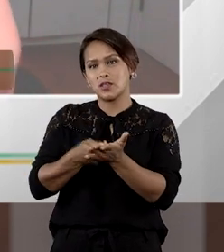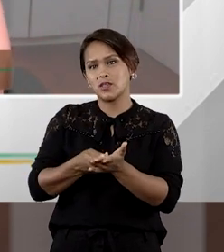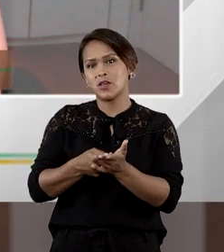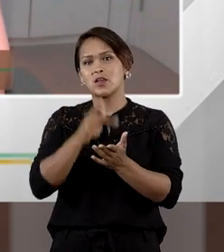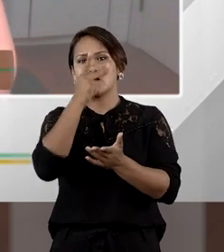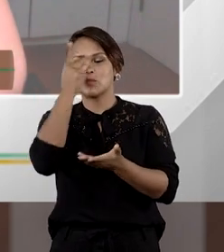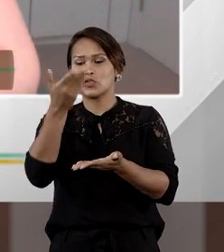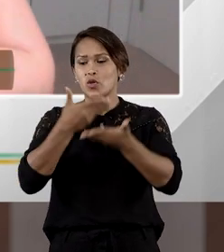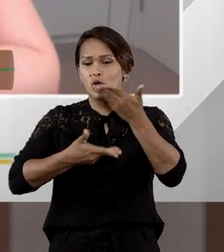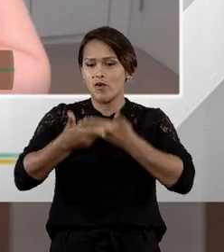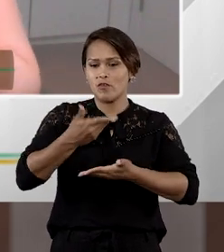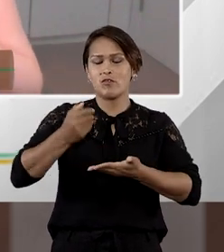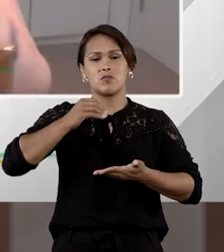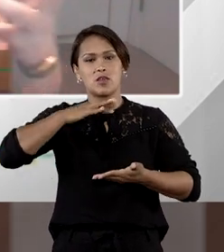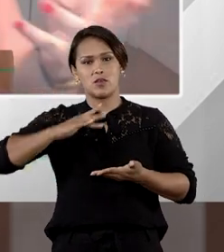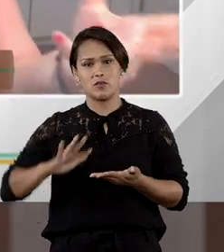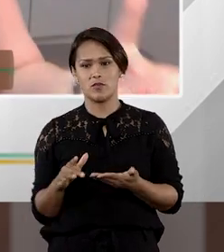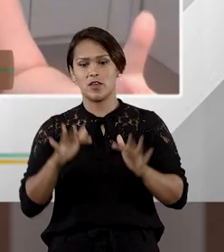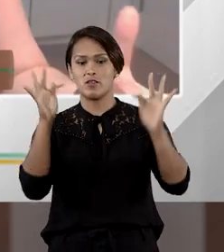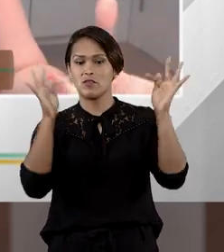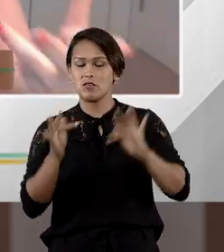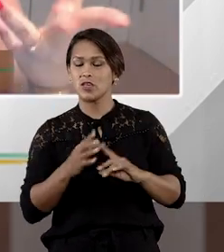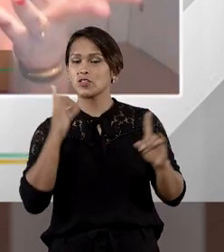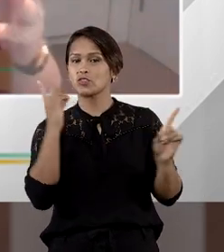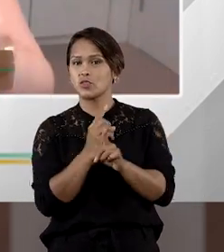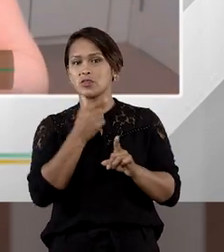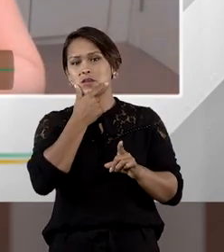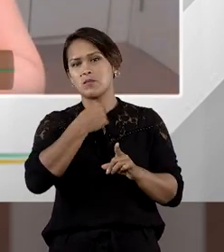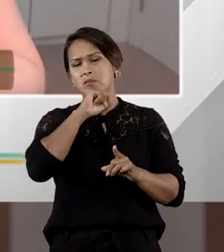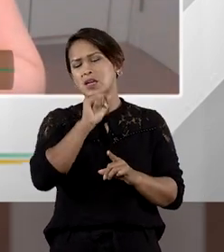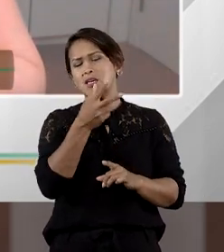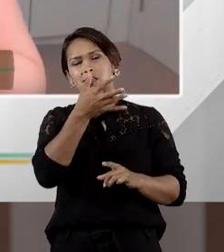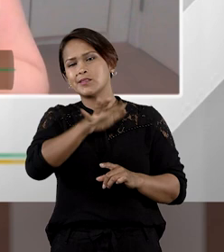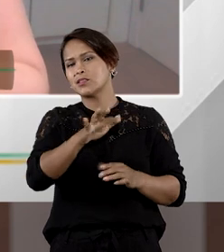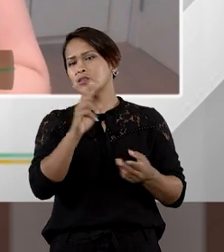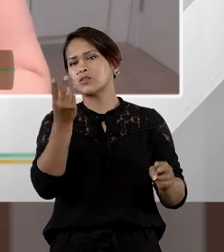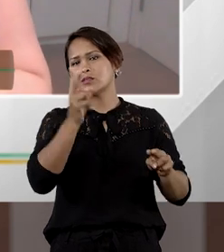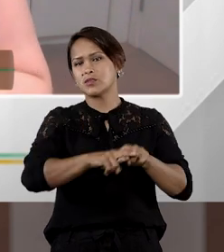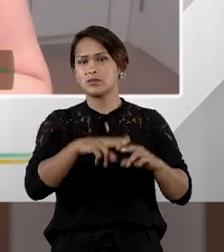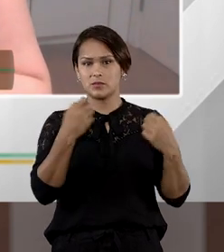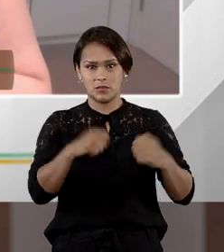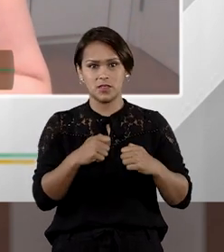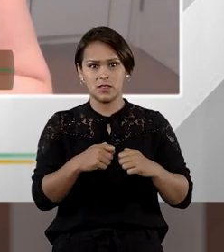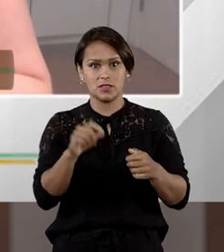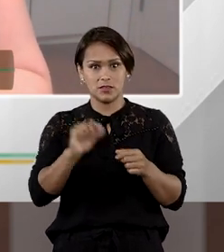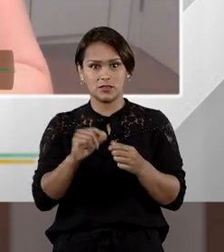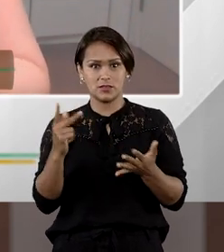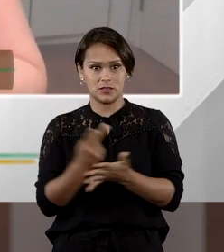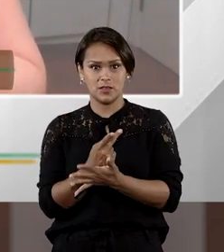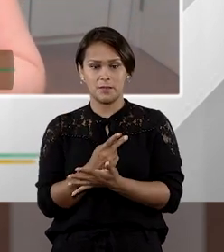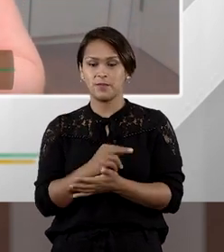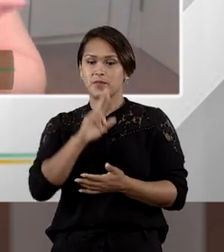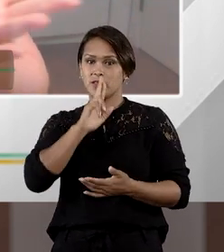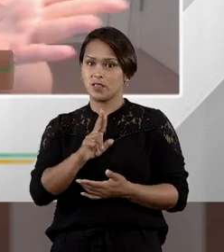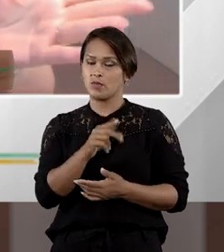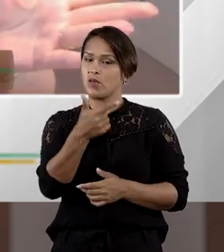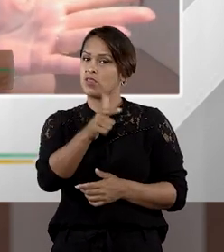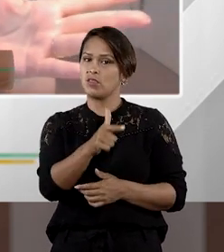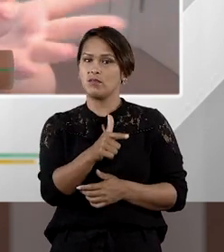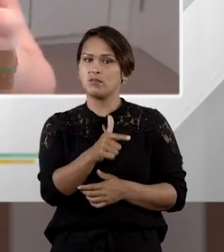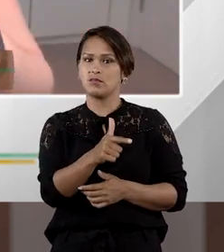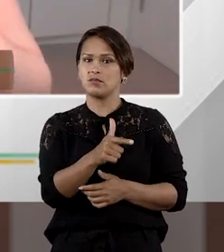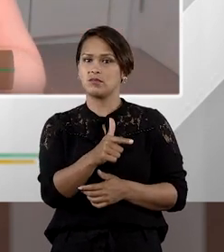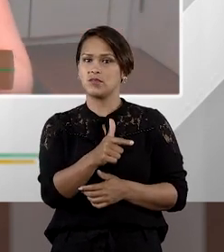pessoa que convive bem com a criança fica feliz de vê-lo, não queria pedir prisão, preciso mesmo fazê-lo? E a resposta é: não